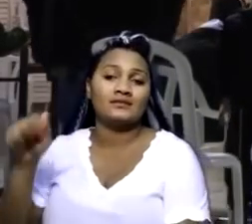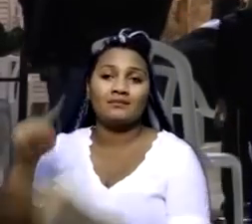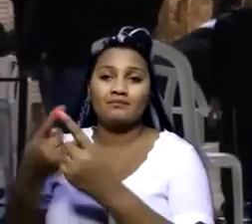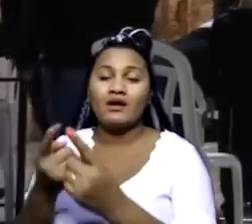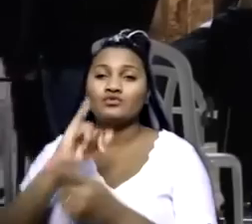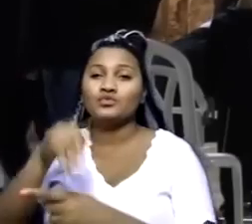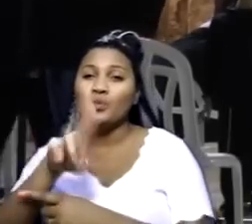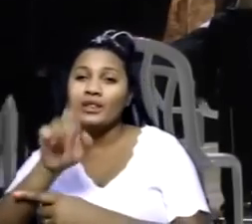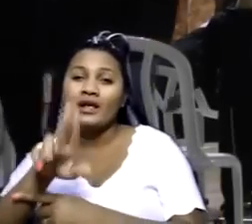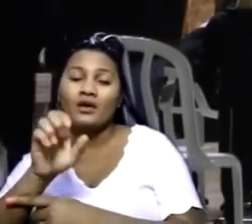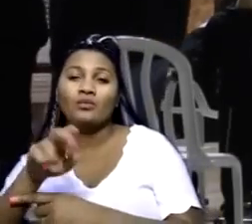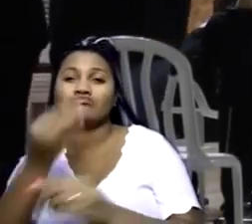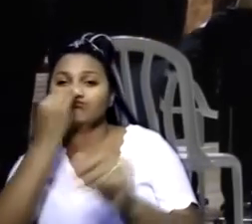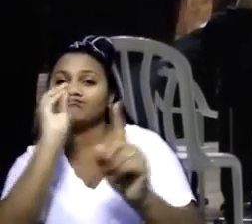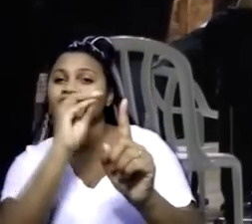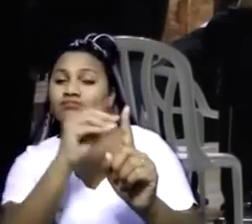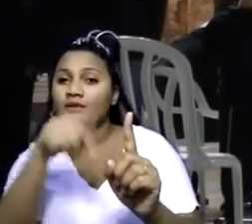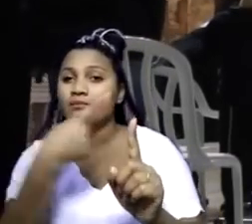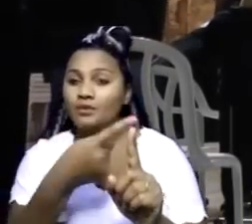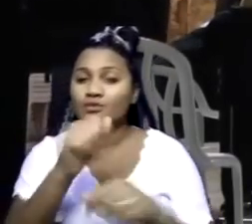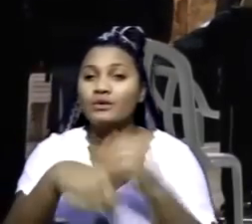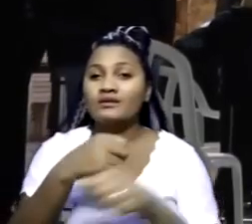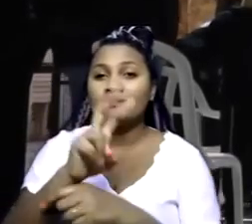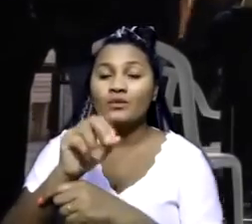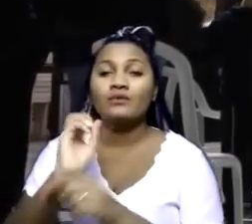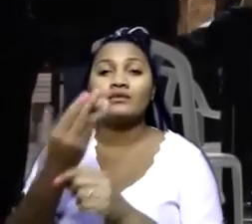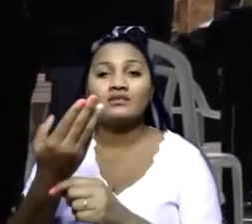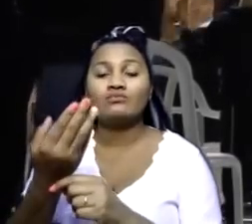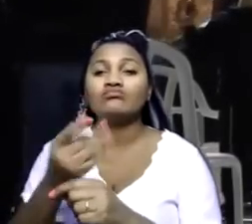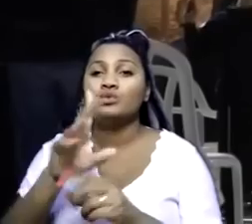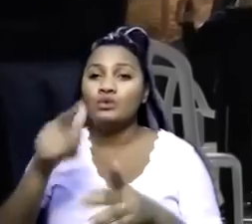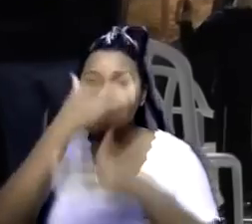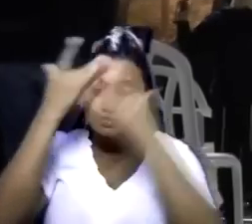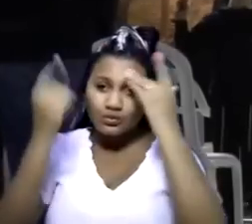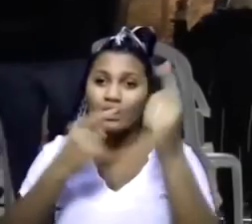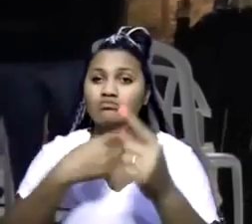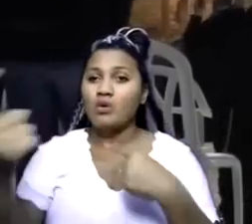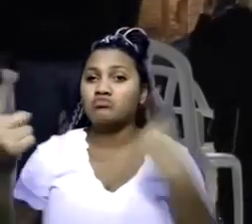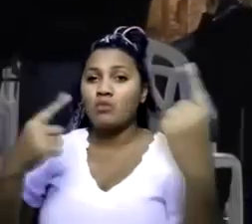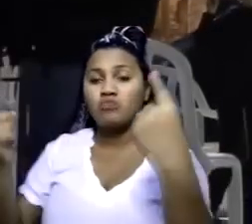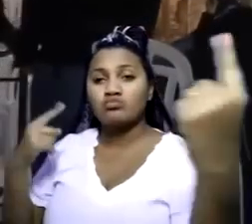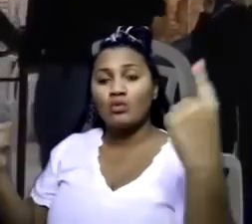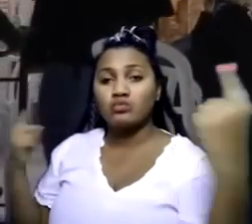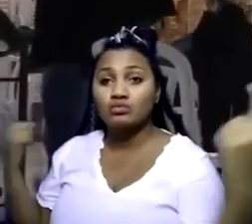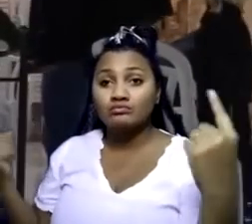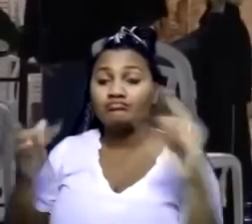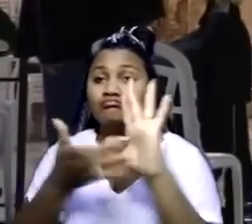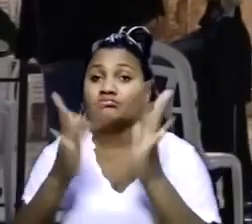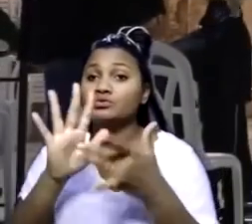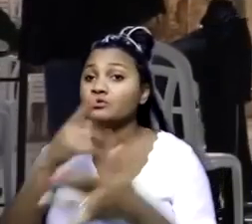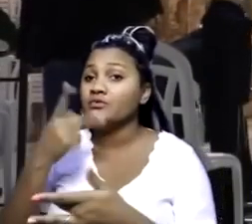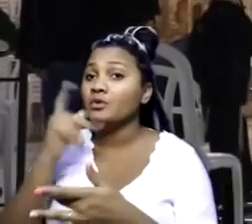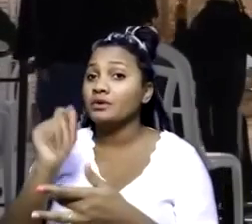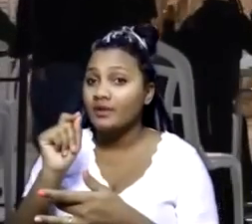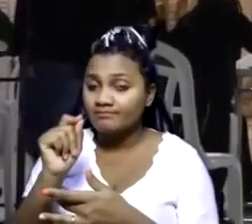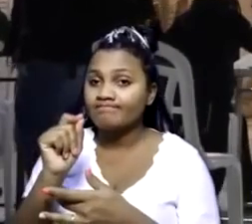rejeitaram. E no ano 70 depois de Cristo, foram expulsos da Judéia e dispersos pelo mundo. Assim Jesus profetizou que um